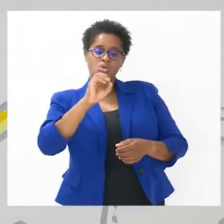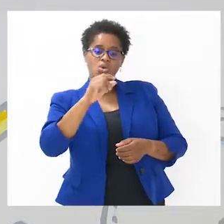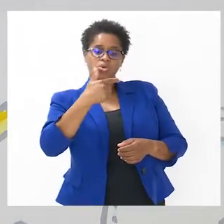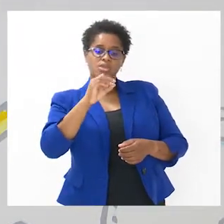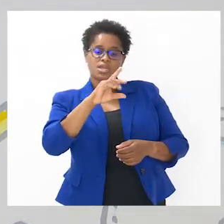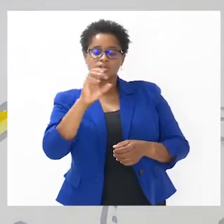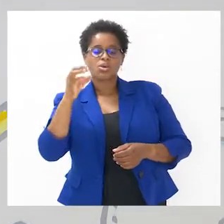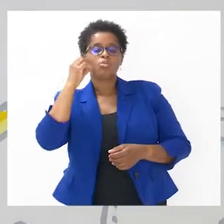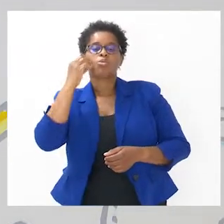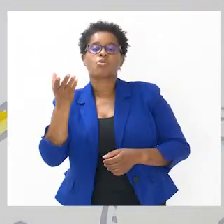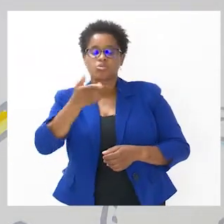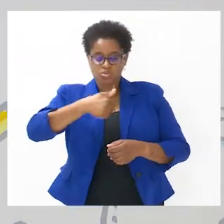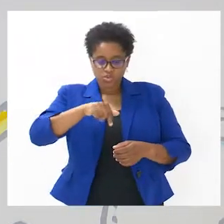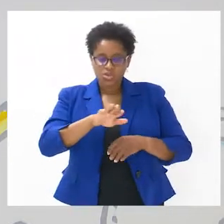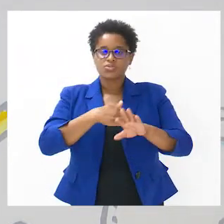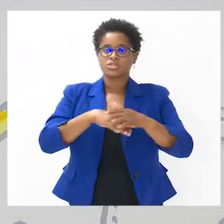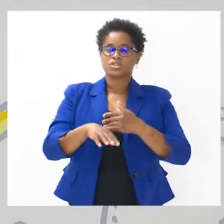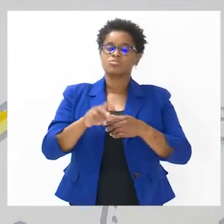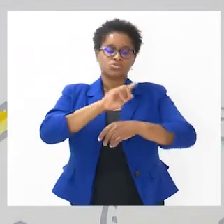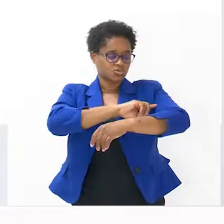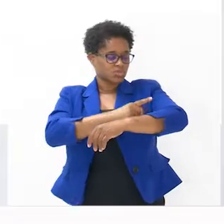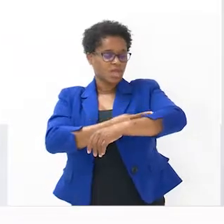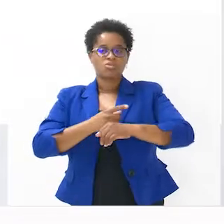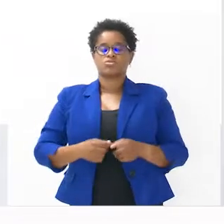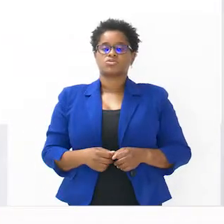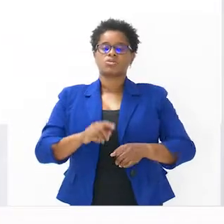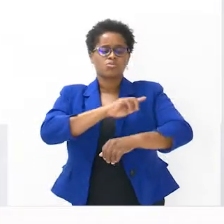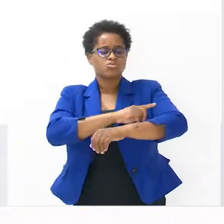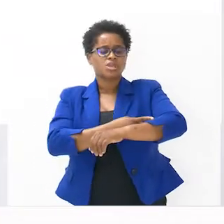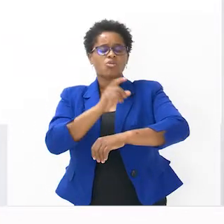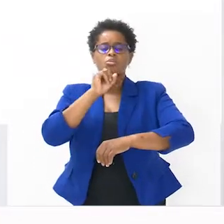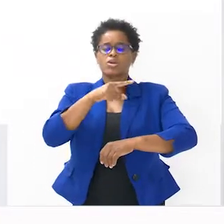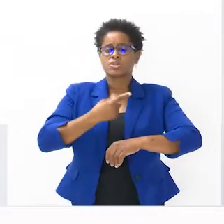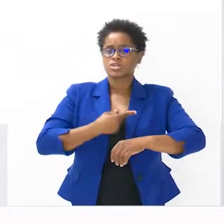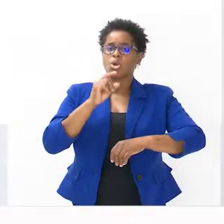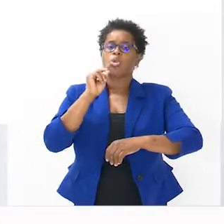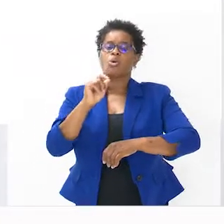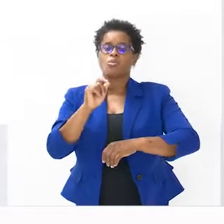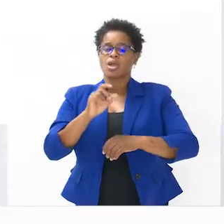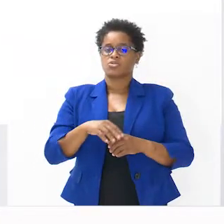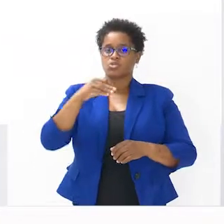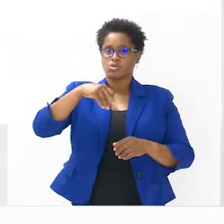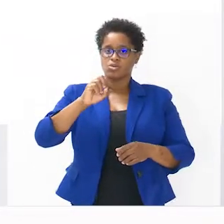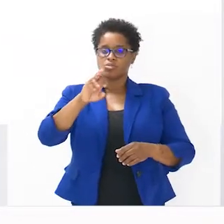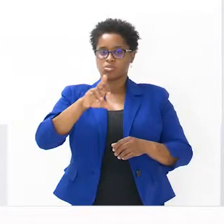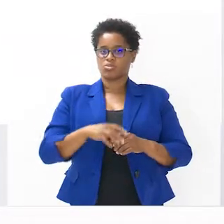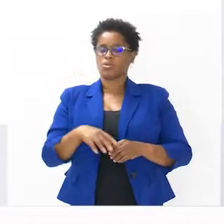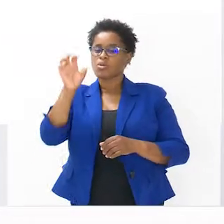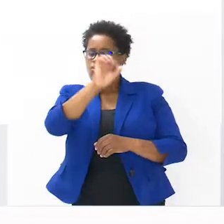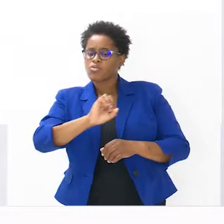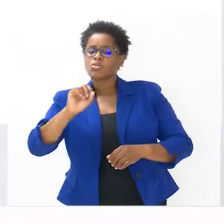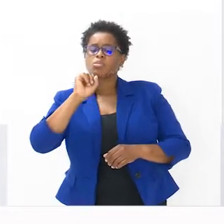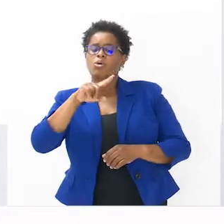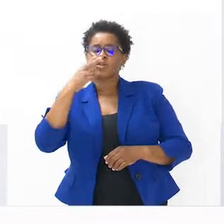nós representamos os ângulos. Os ângulos podem ser nomeados por, vocês podem ver este